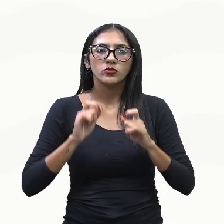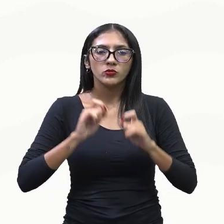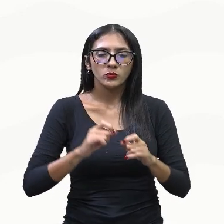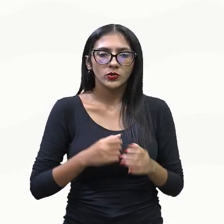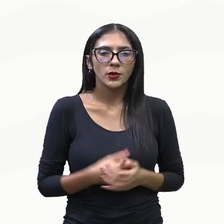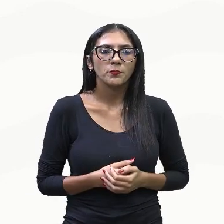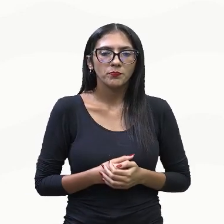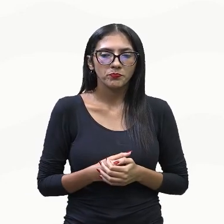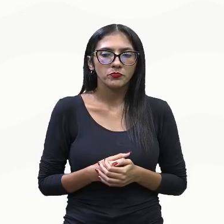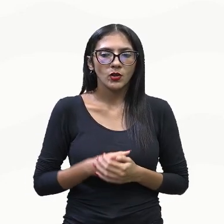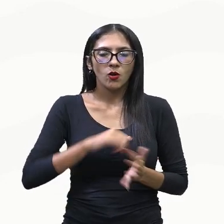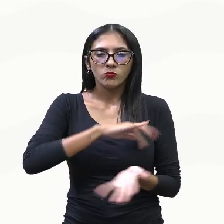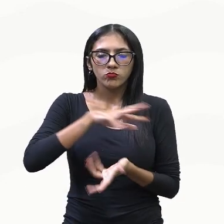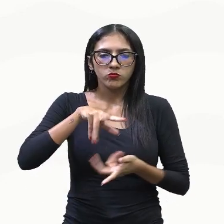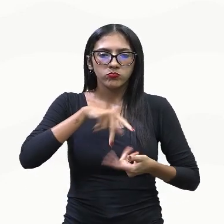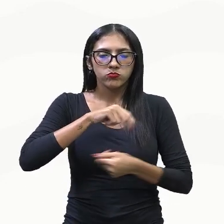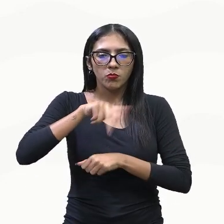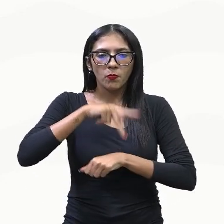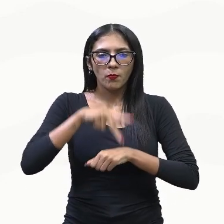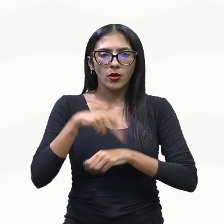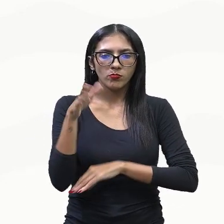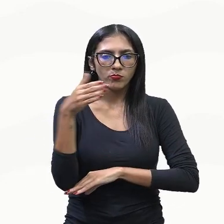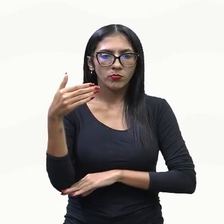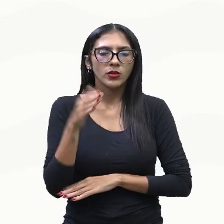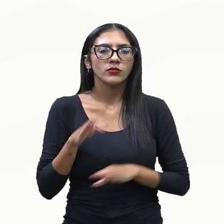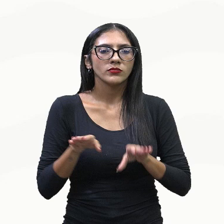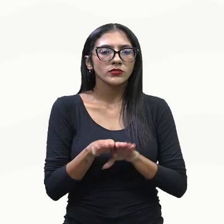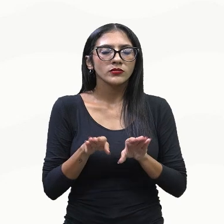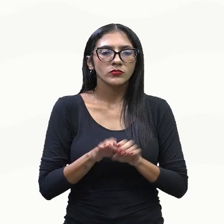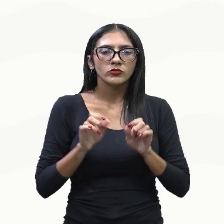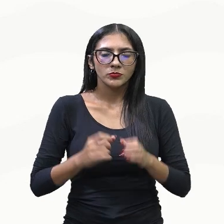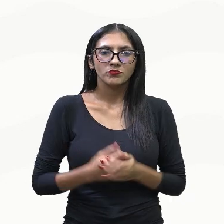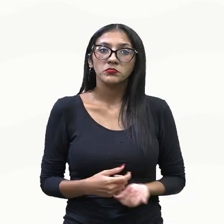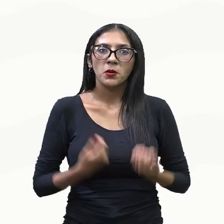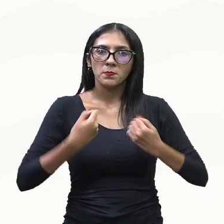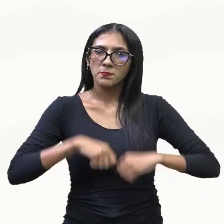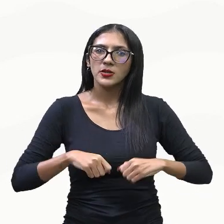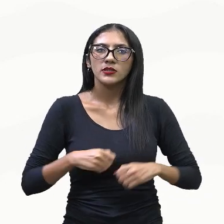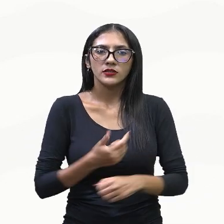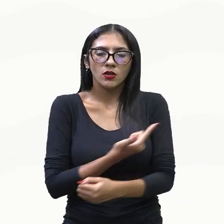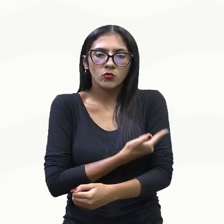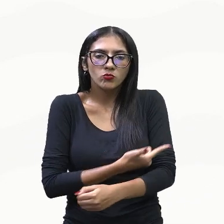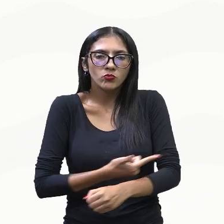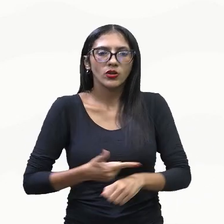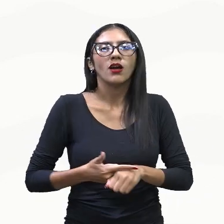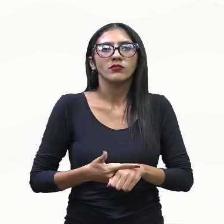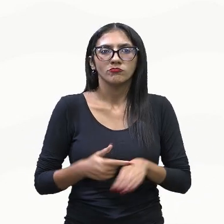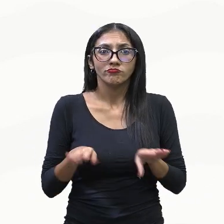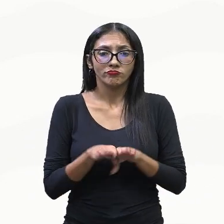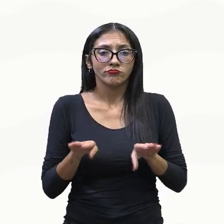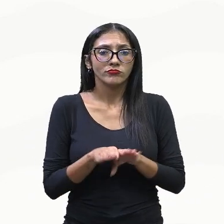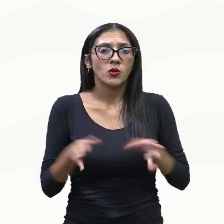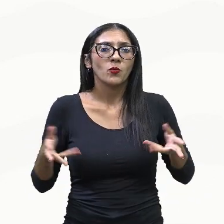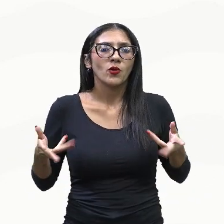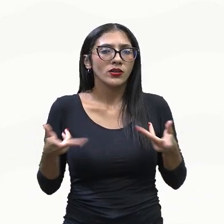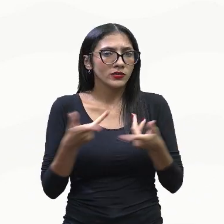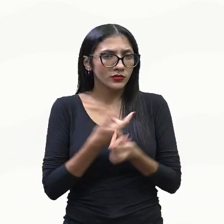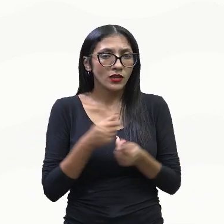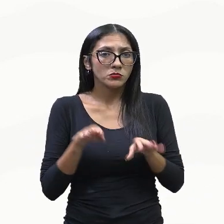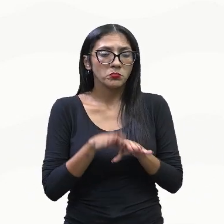a nacionalidade, todos nós temos que ter educação e de qualidade, e